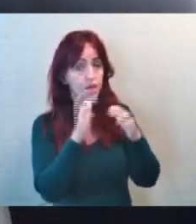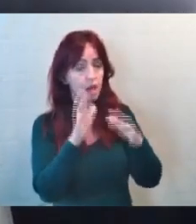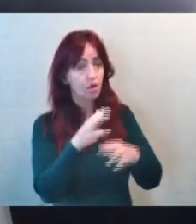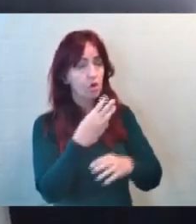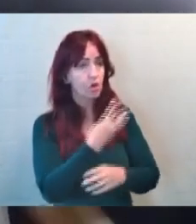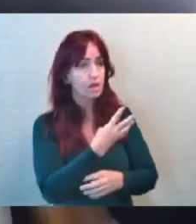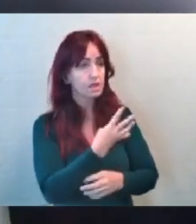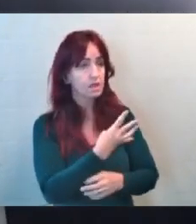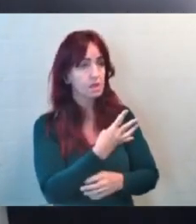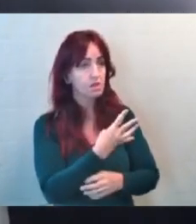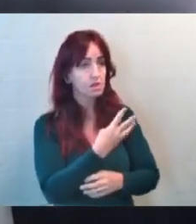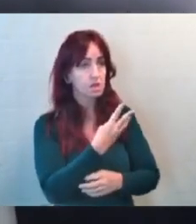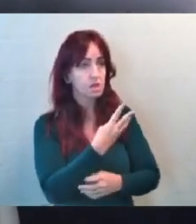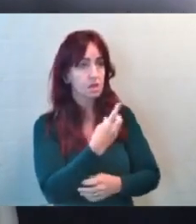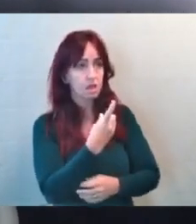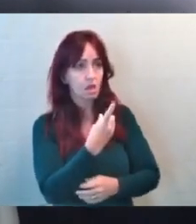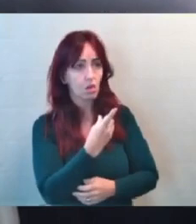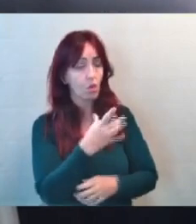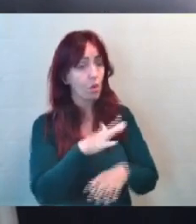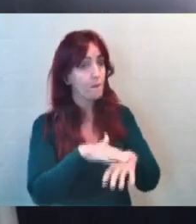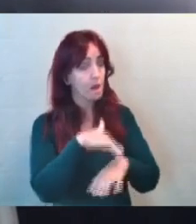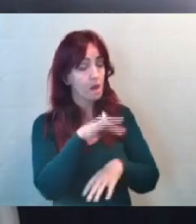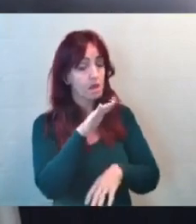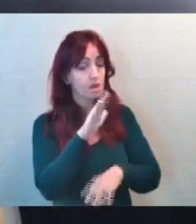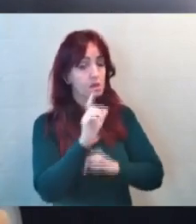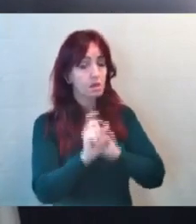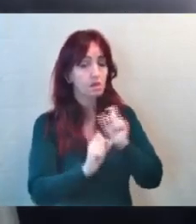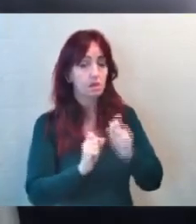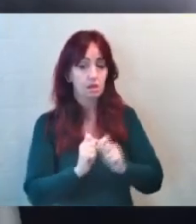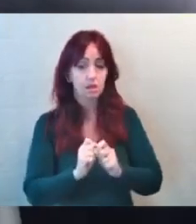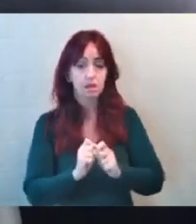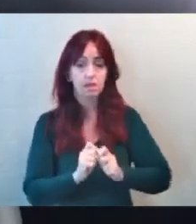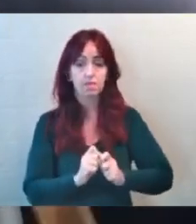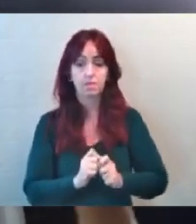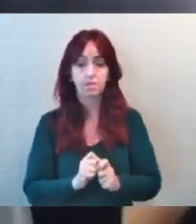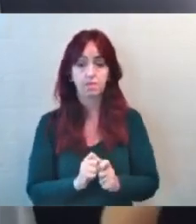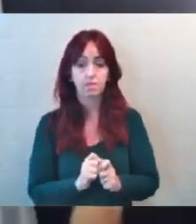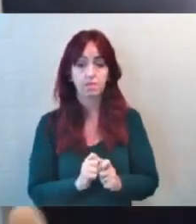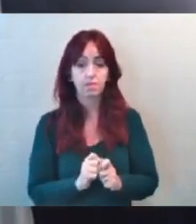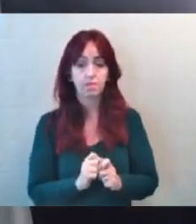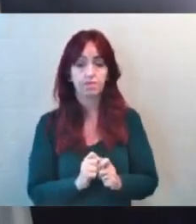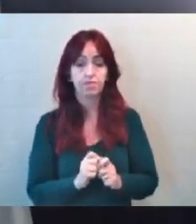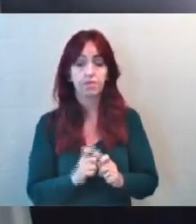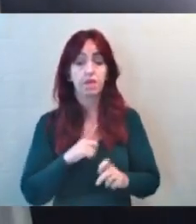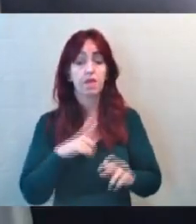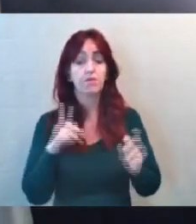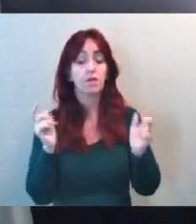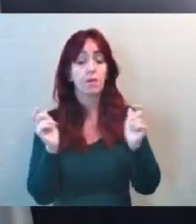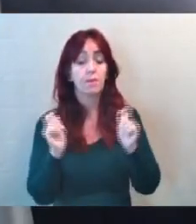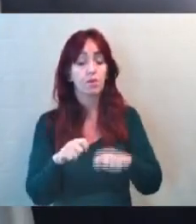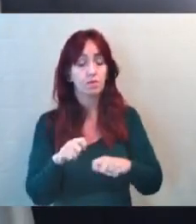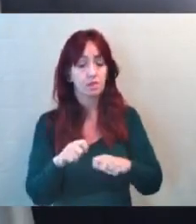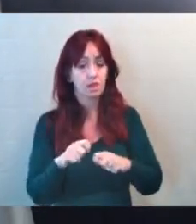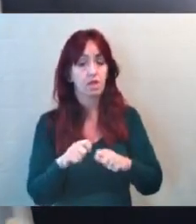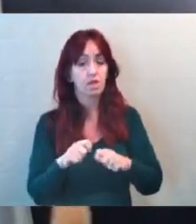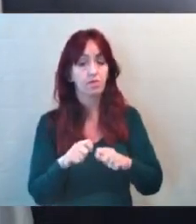aqui dos 420 ônibus ou mais, foram